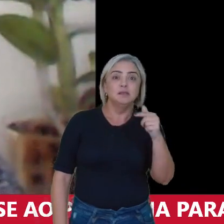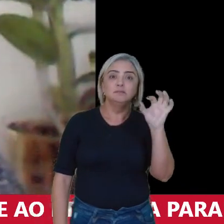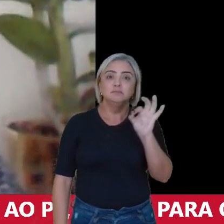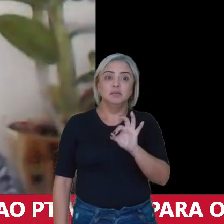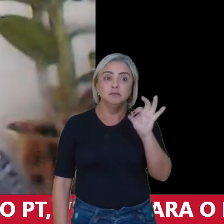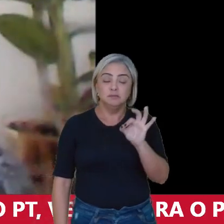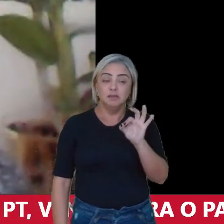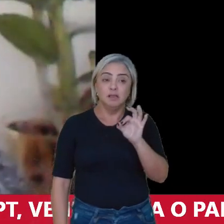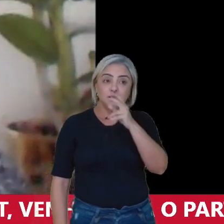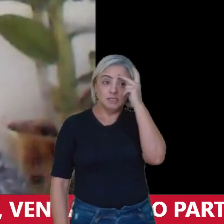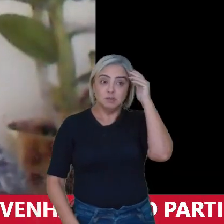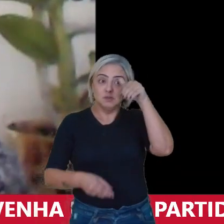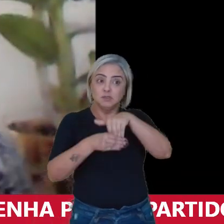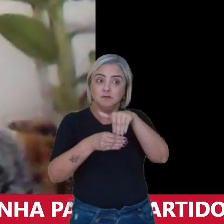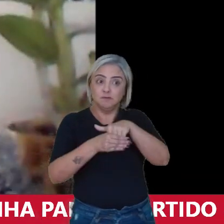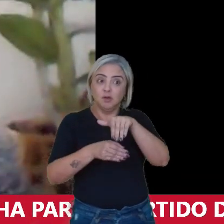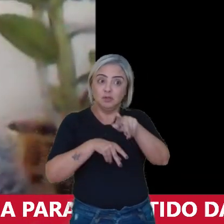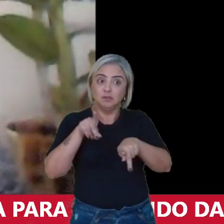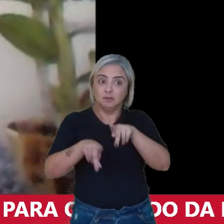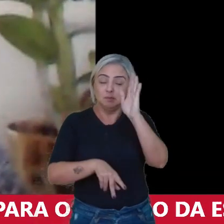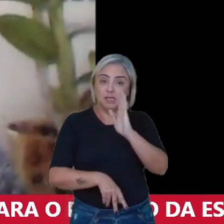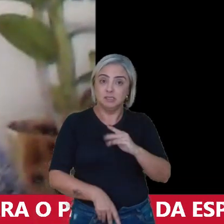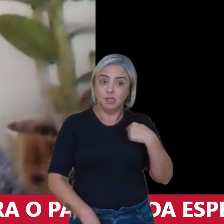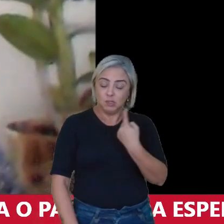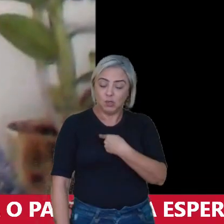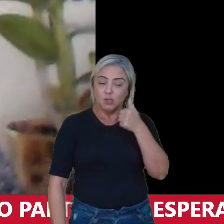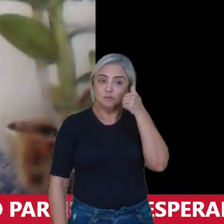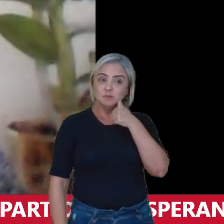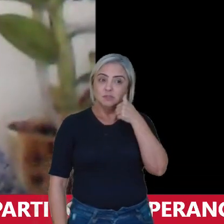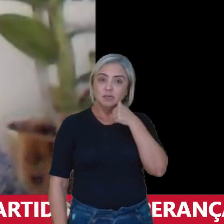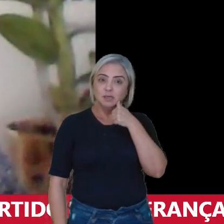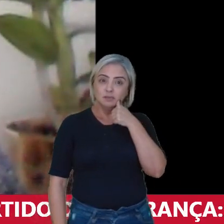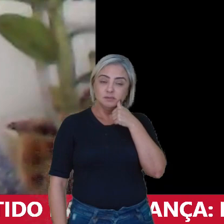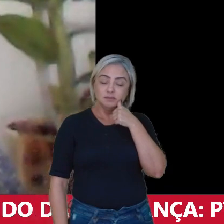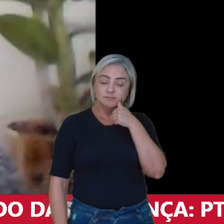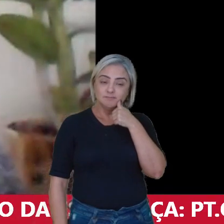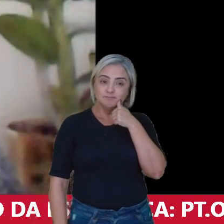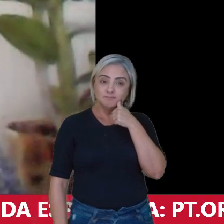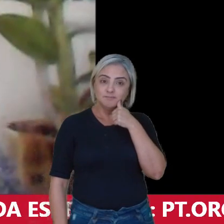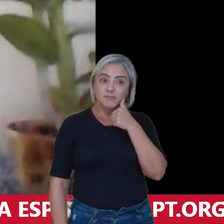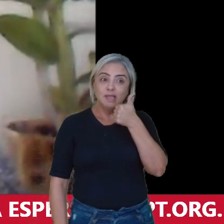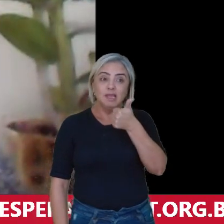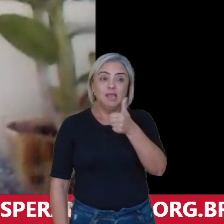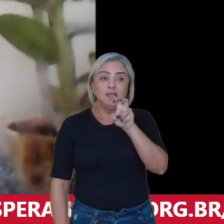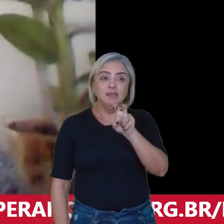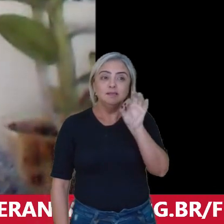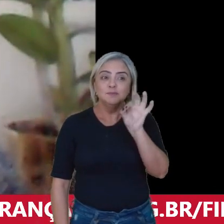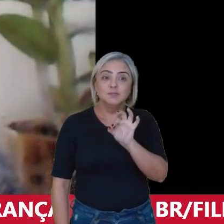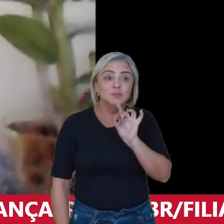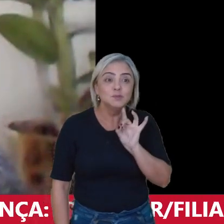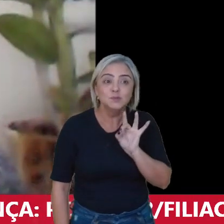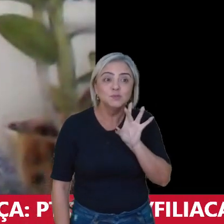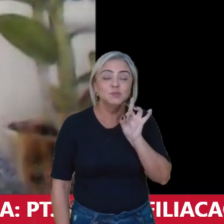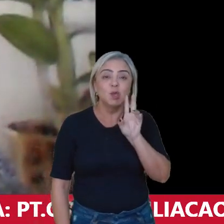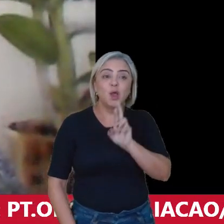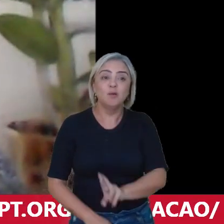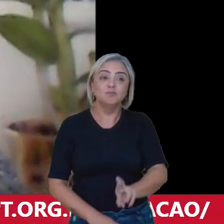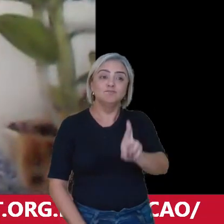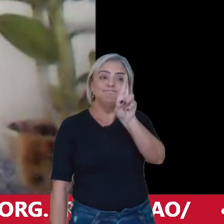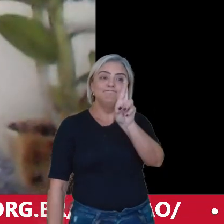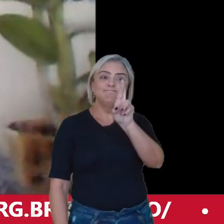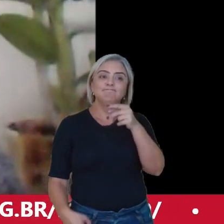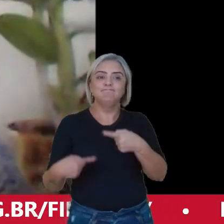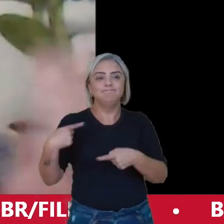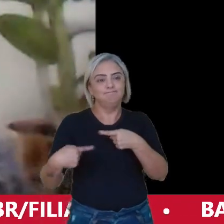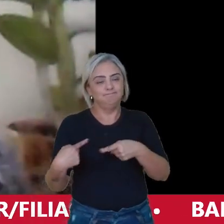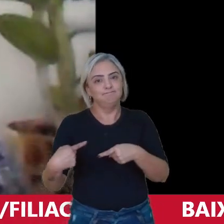52,7% do eleitorado brasileiro, nós, mulheres, ainda somos cerca de 15% das representações